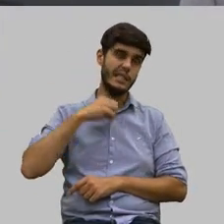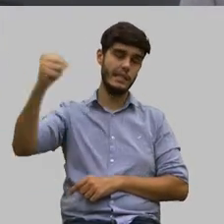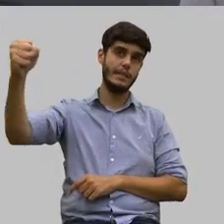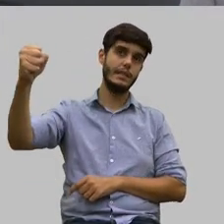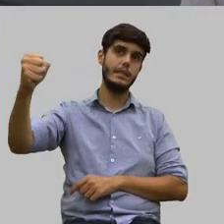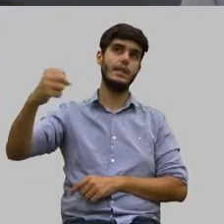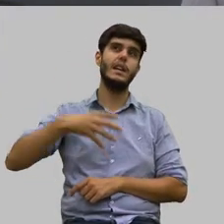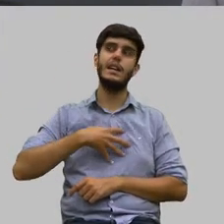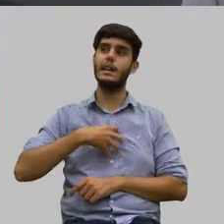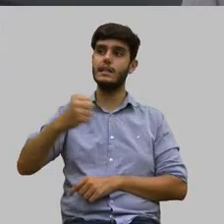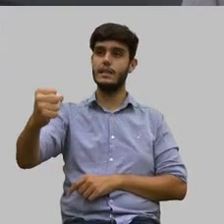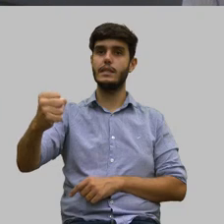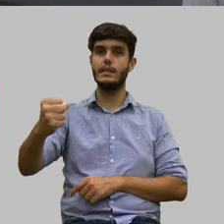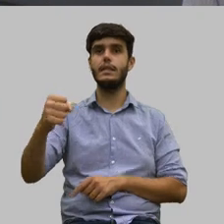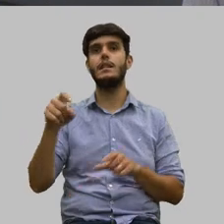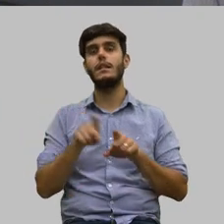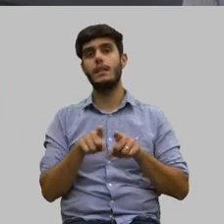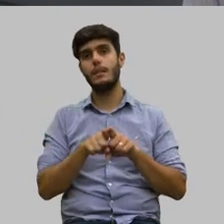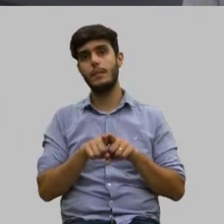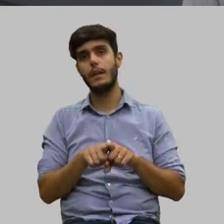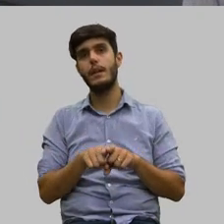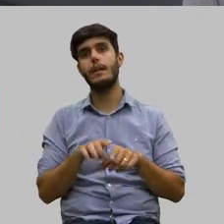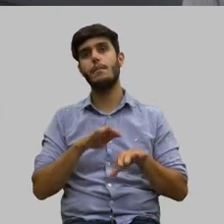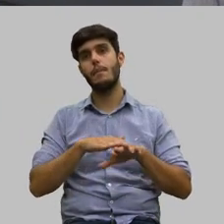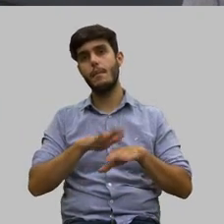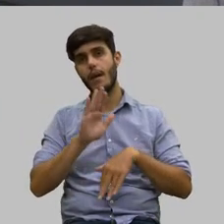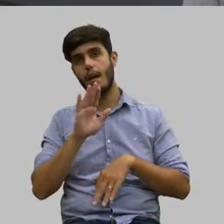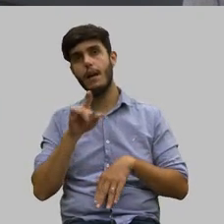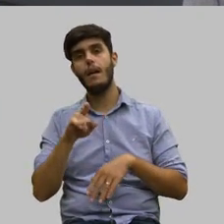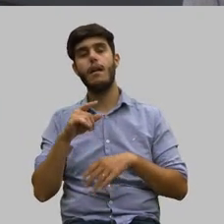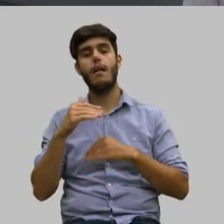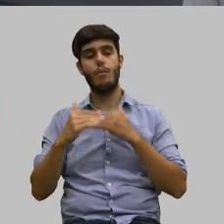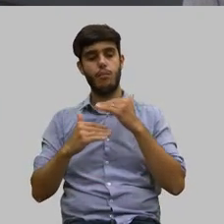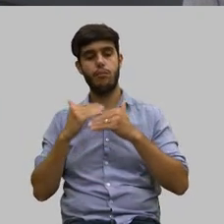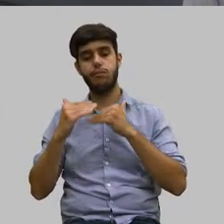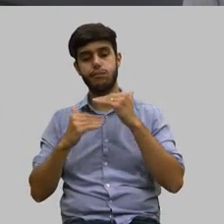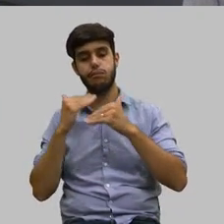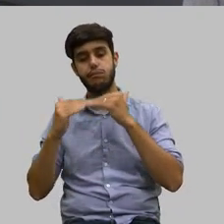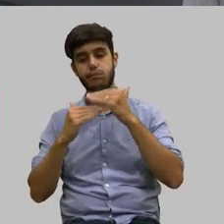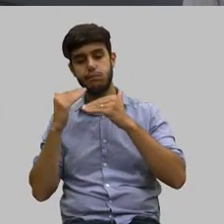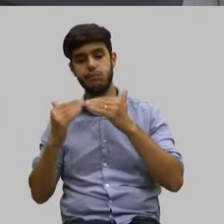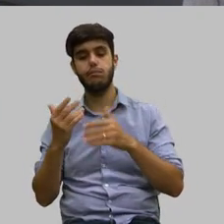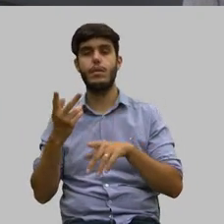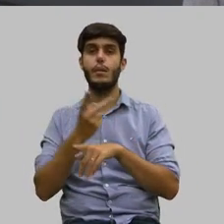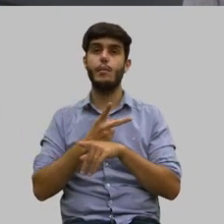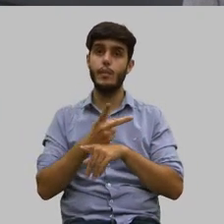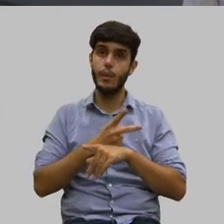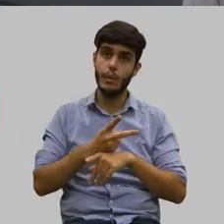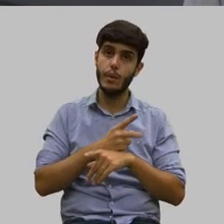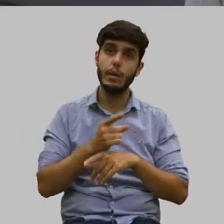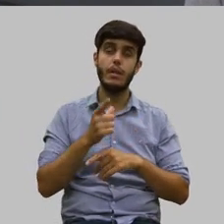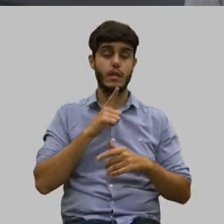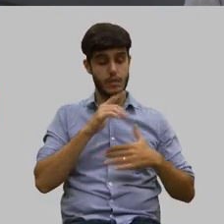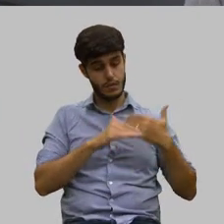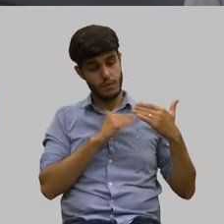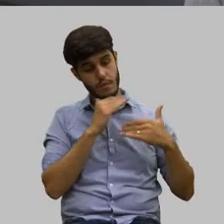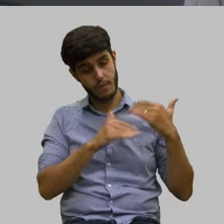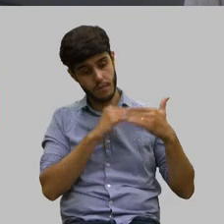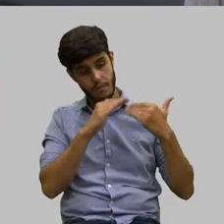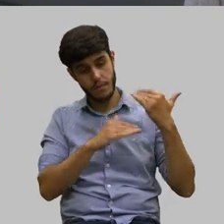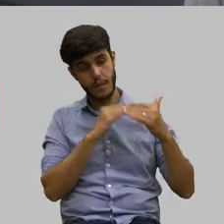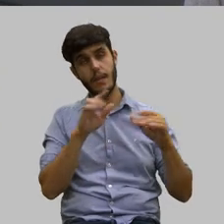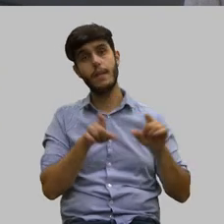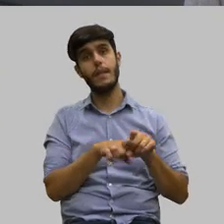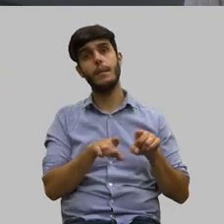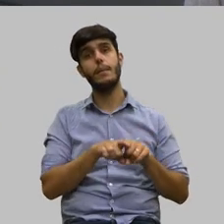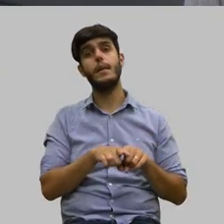eh pelo menos mais eh crescente eh nós procuramos sim desenvolver algumas ações em